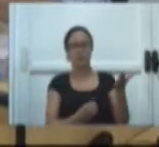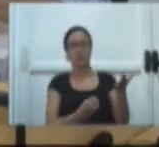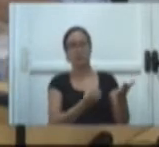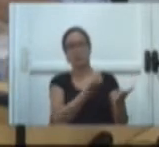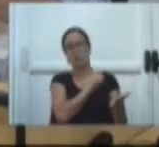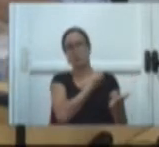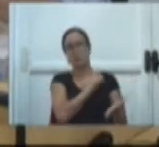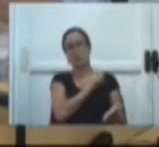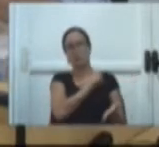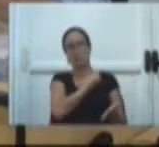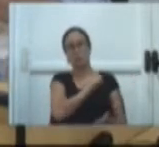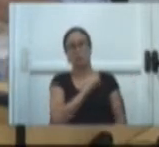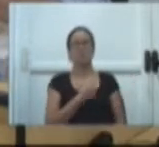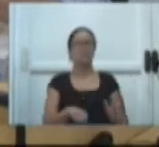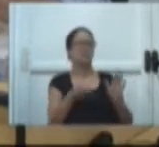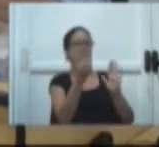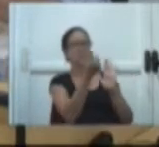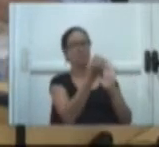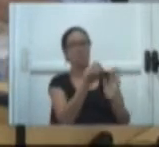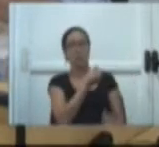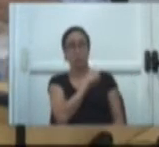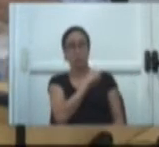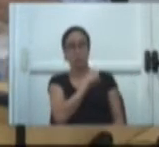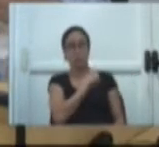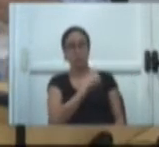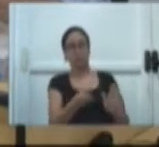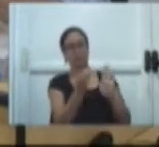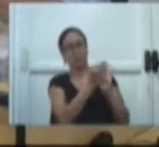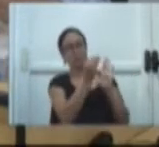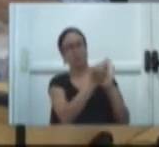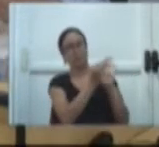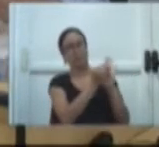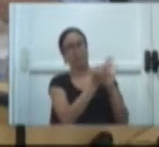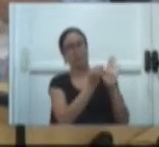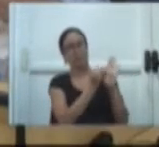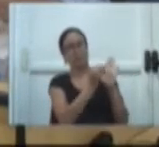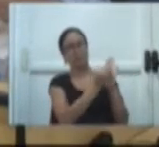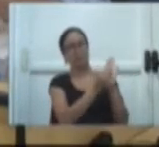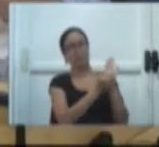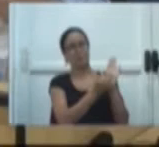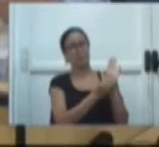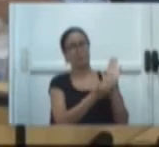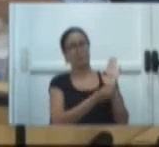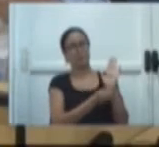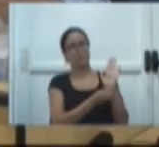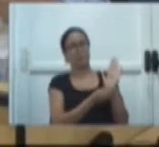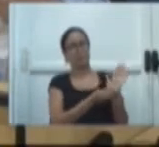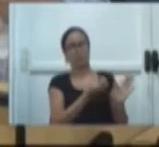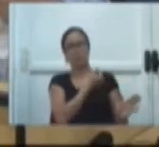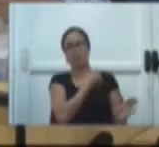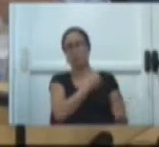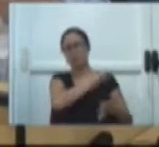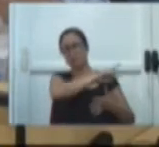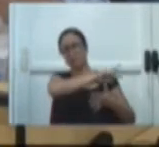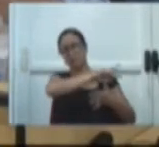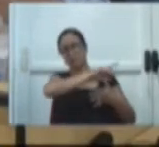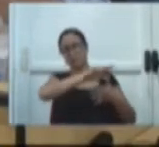185/15, 186/15, 187/15, 188/15,